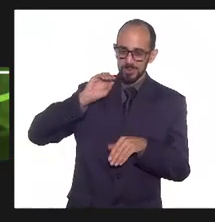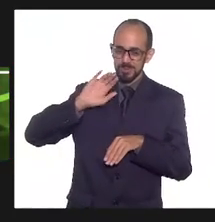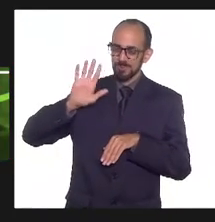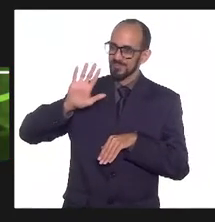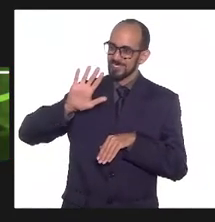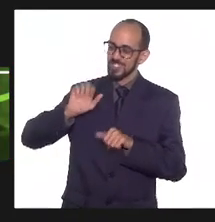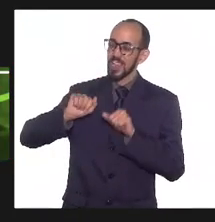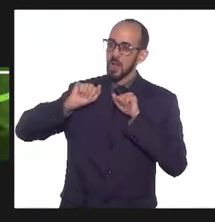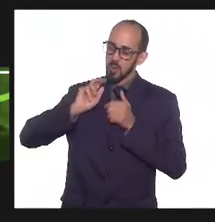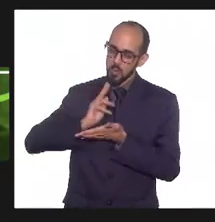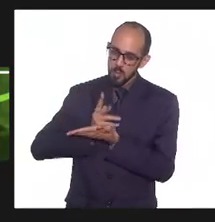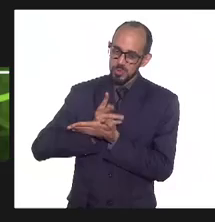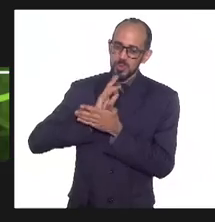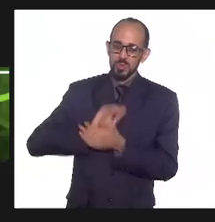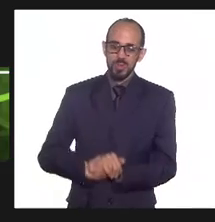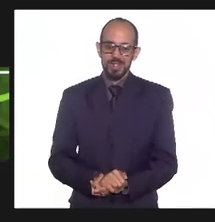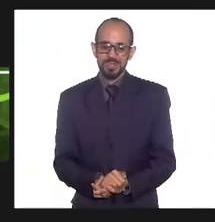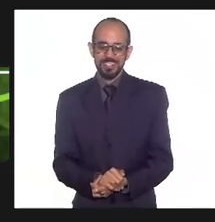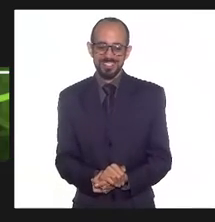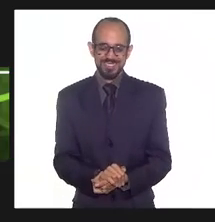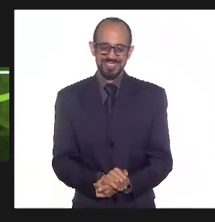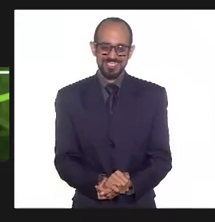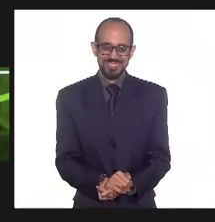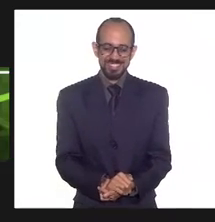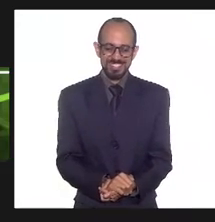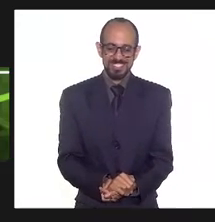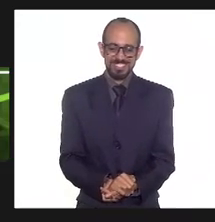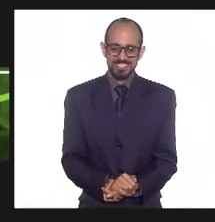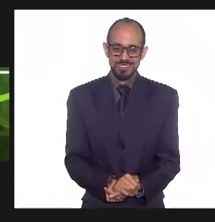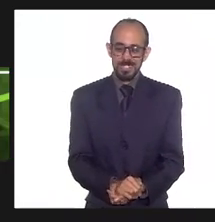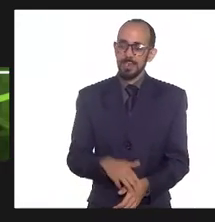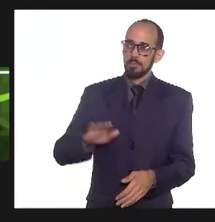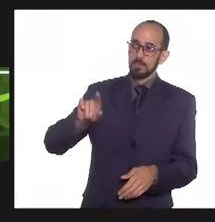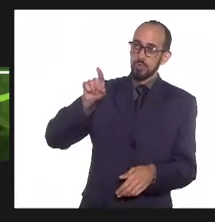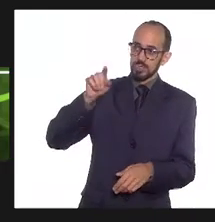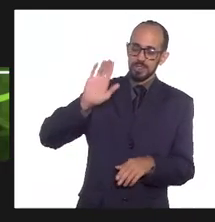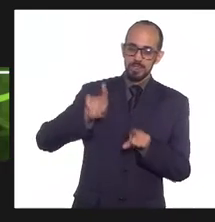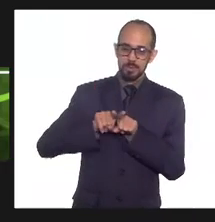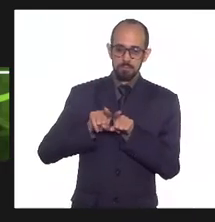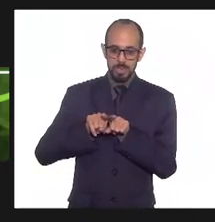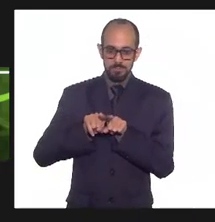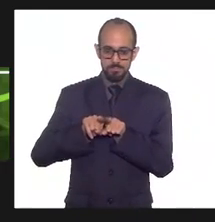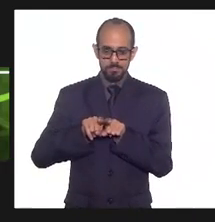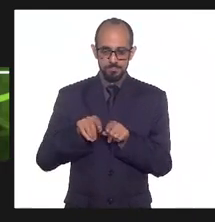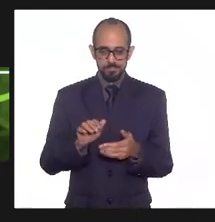continuar aí comandando esse para você também enorme